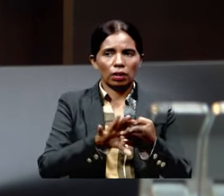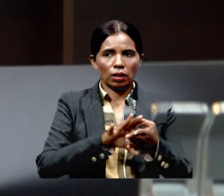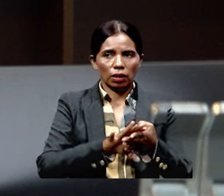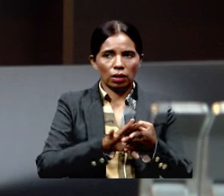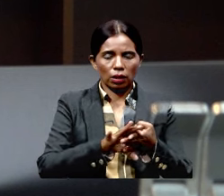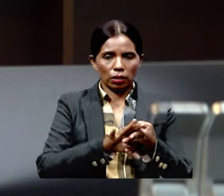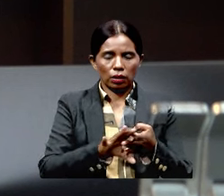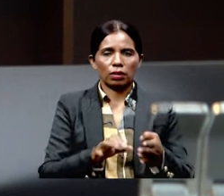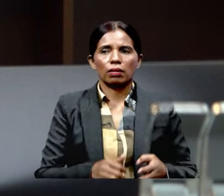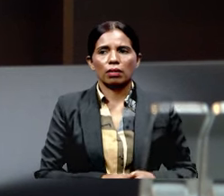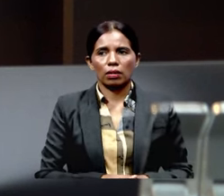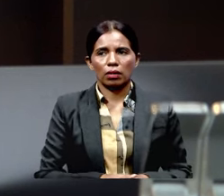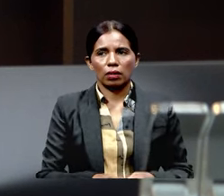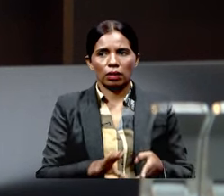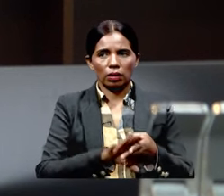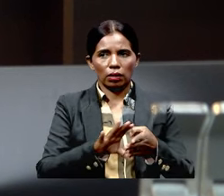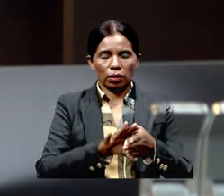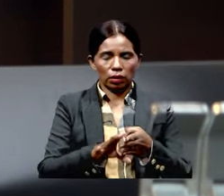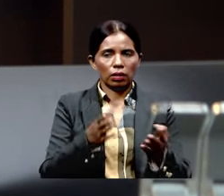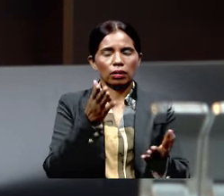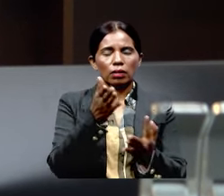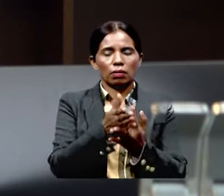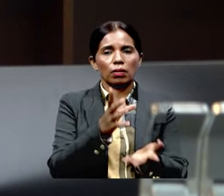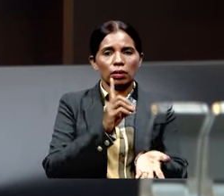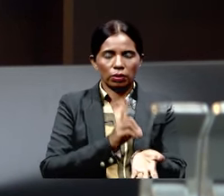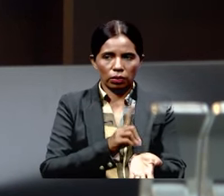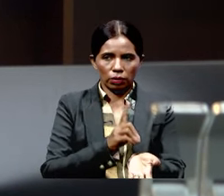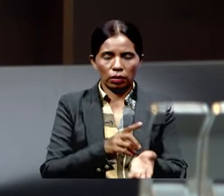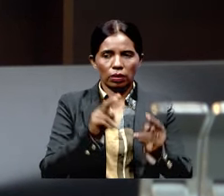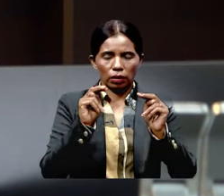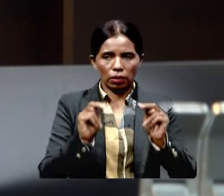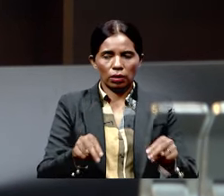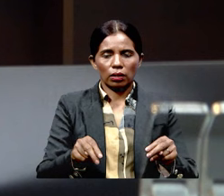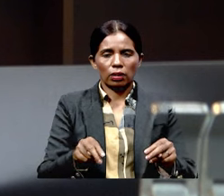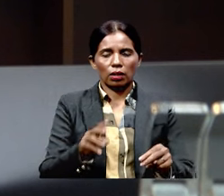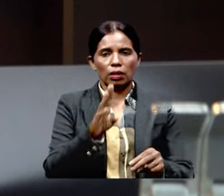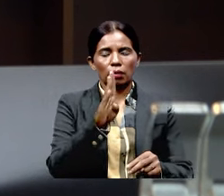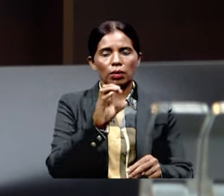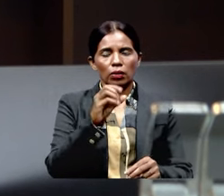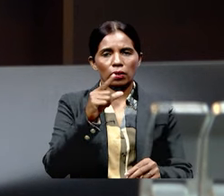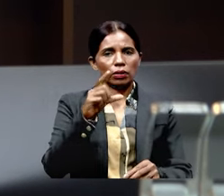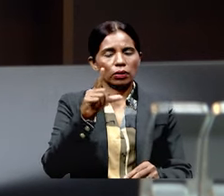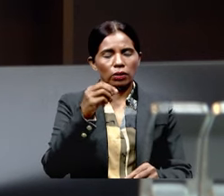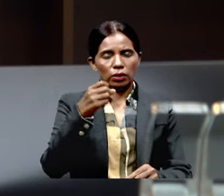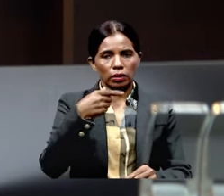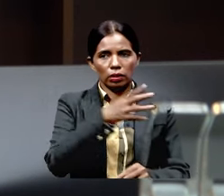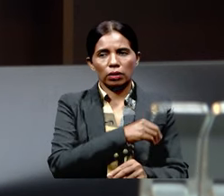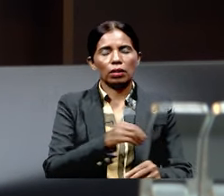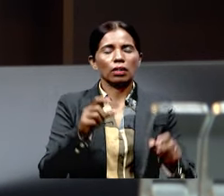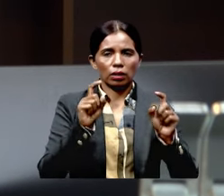mata kuliah ida be base ne se tama medicina tem ki ha biologia ho kimika ne oito